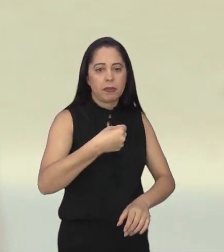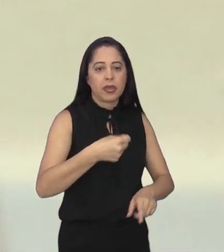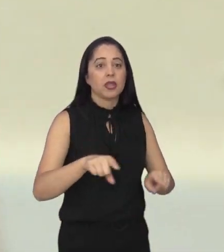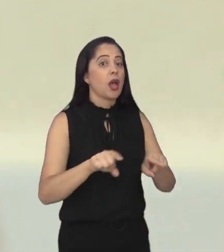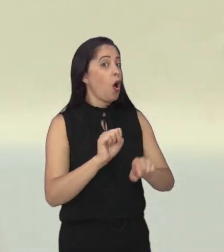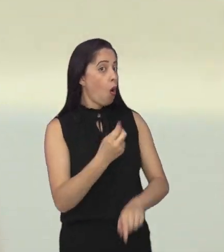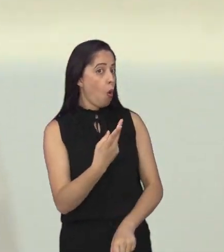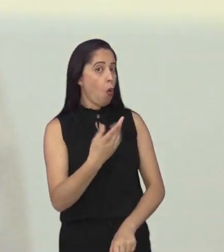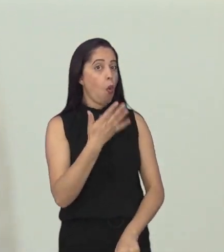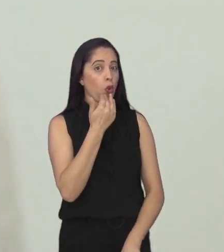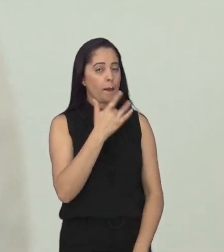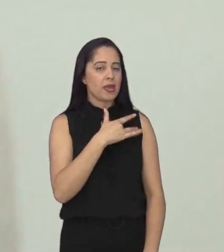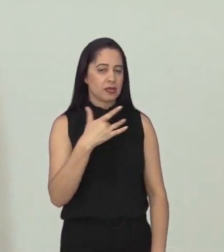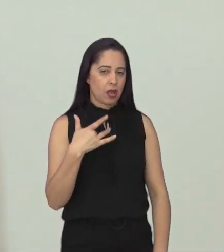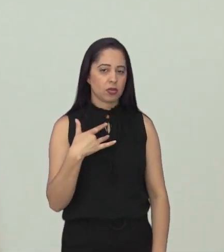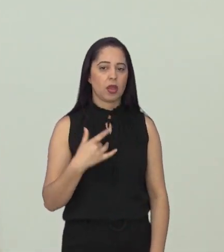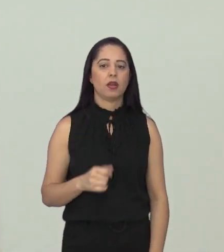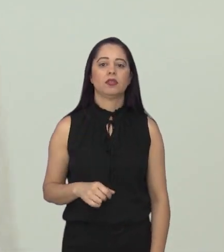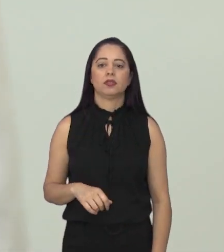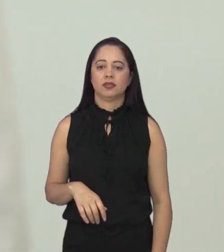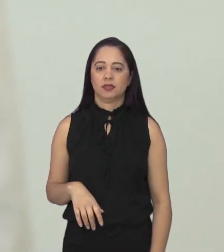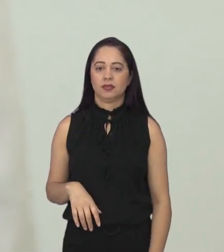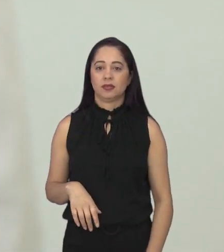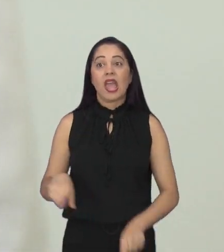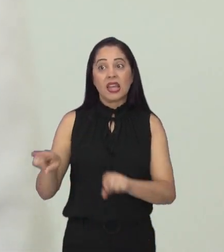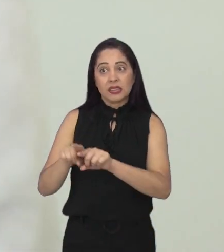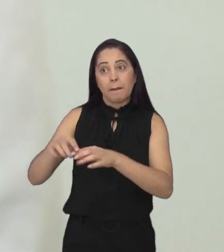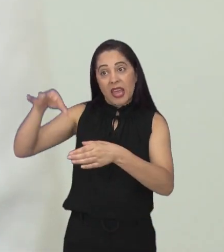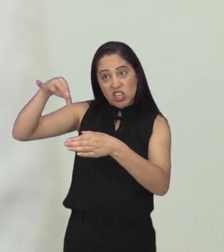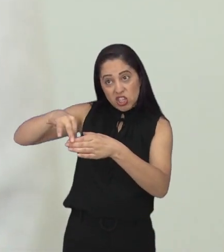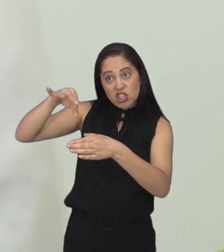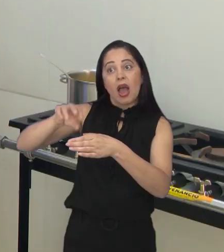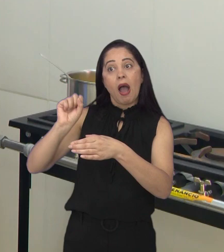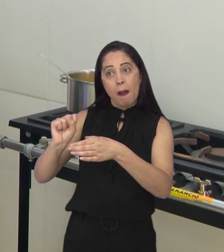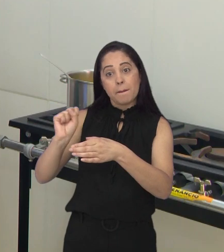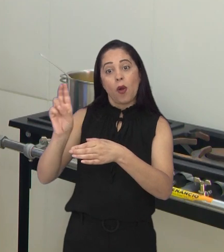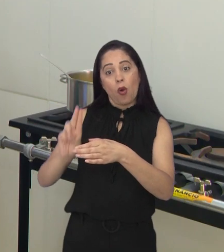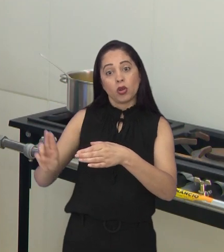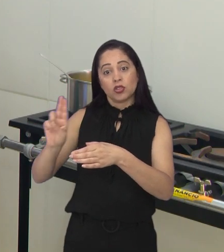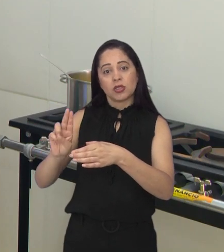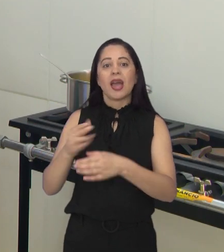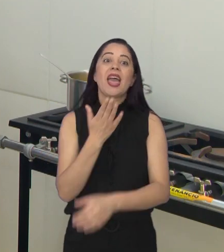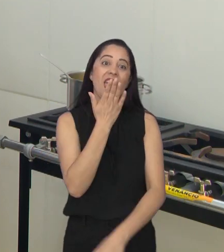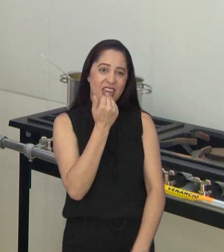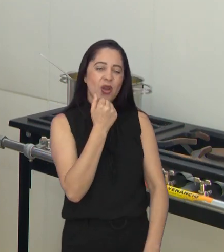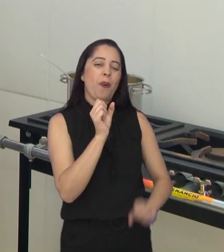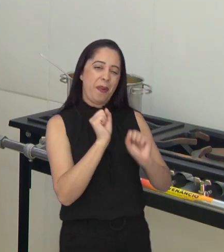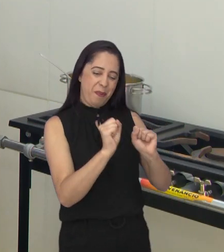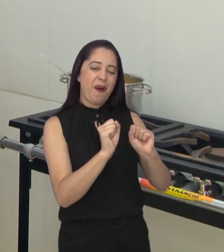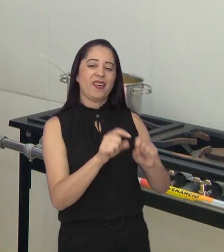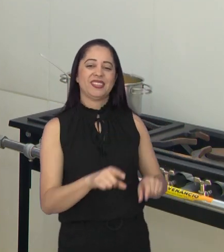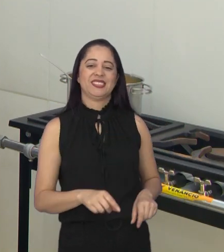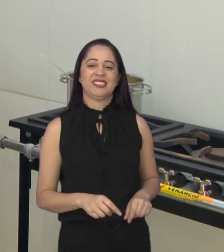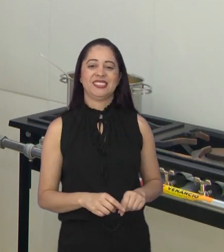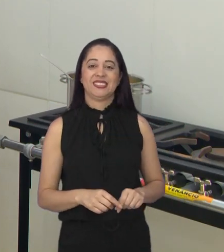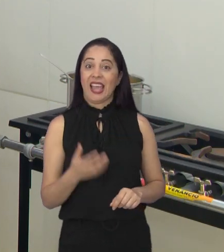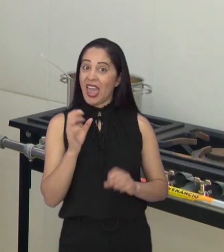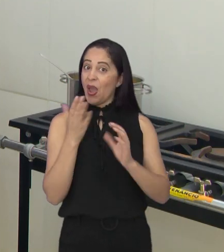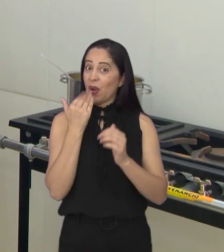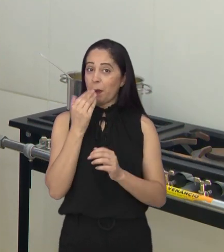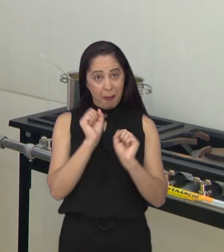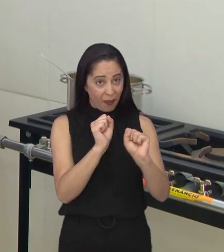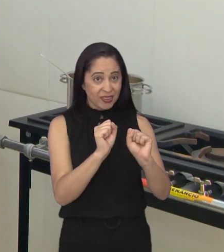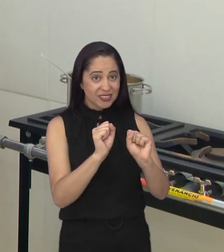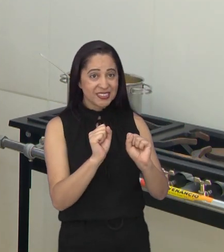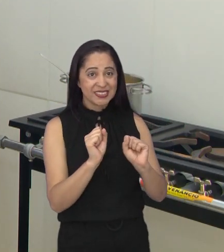como snack, uma comida saudável. Para pôr em chá, né? Chá também? E chá também. E para comer? E para comer, é